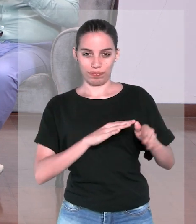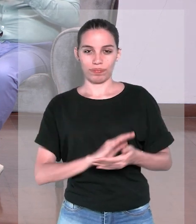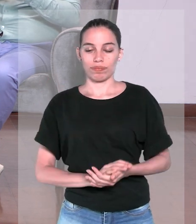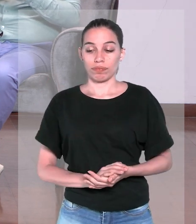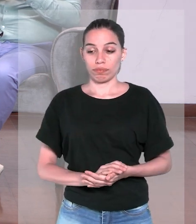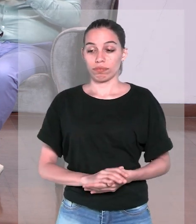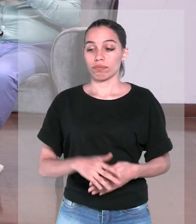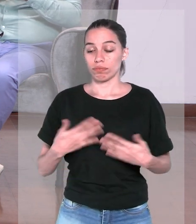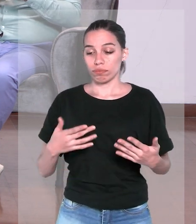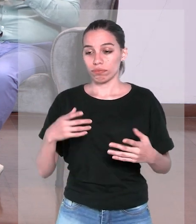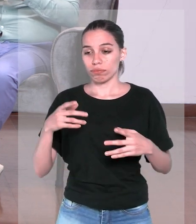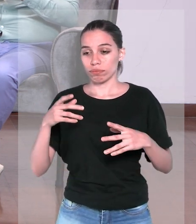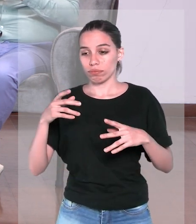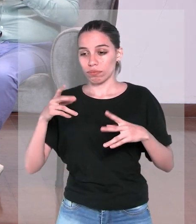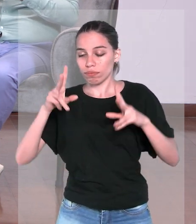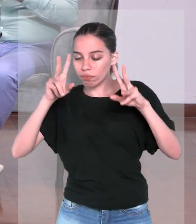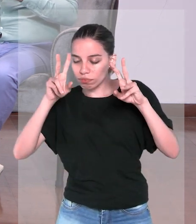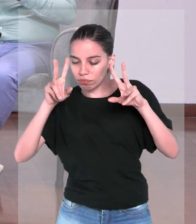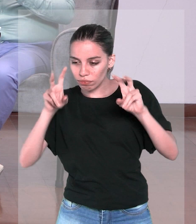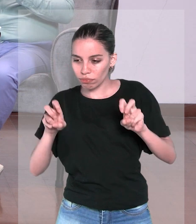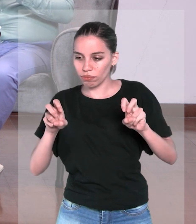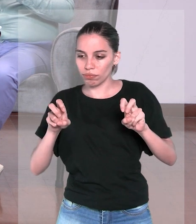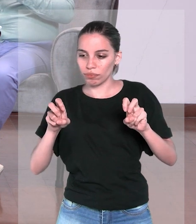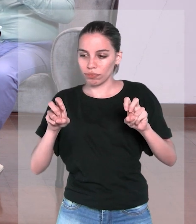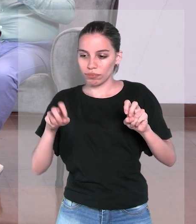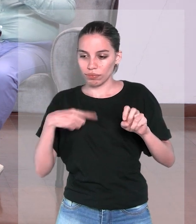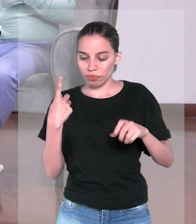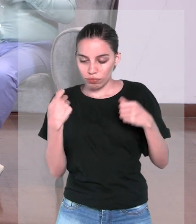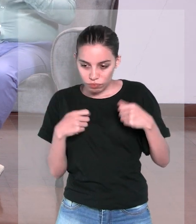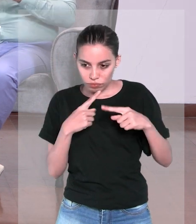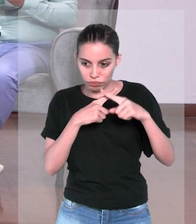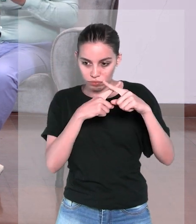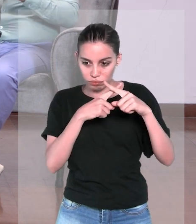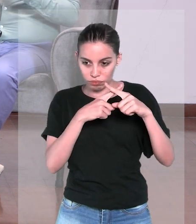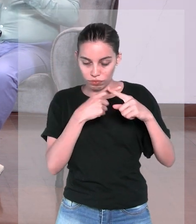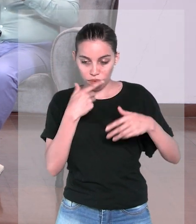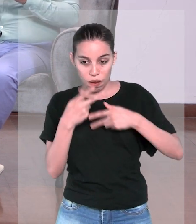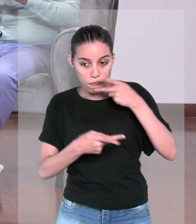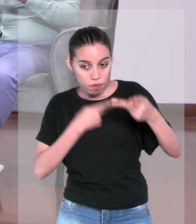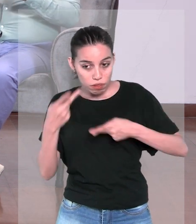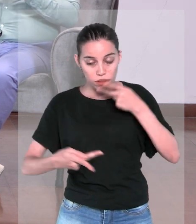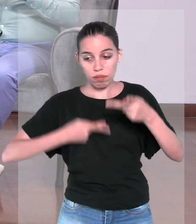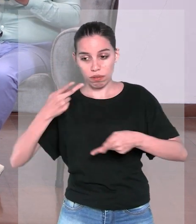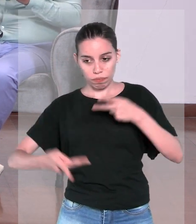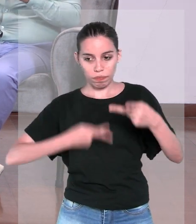assim, é uma temática que, infelizmente, a gente vai ter que discutir,